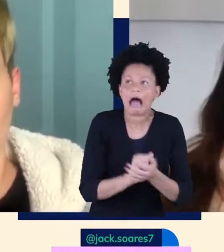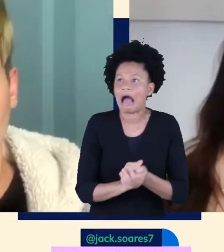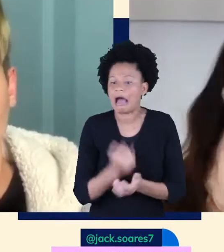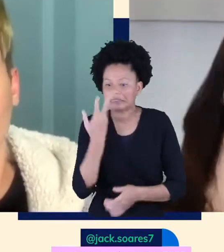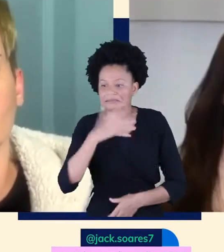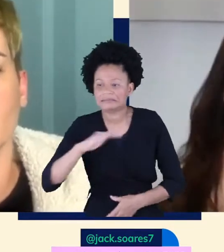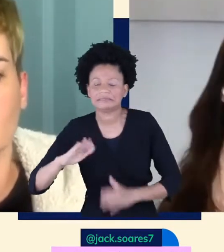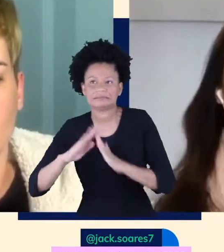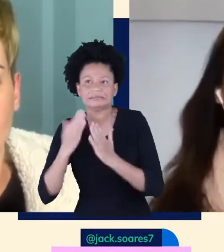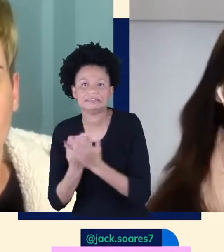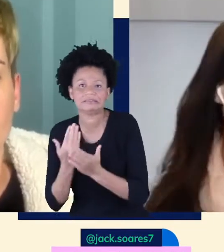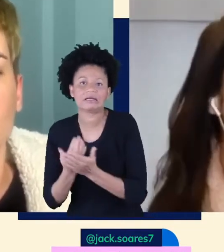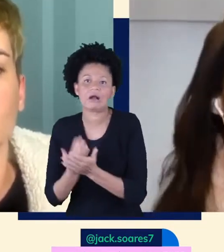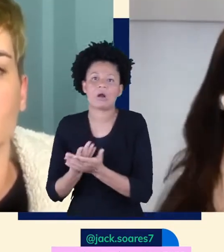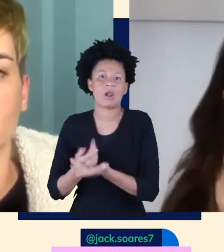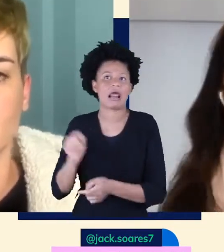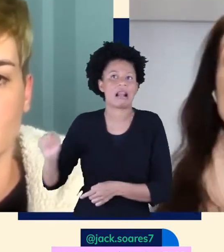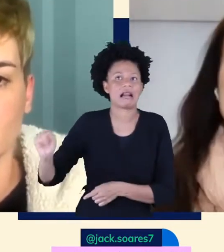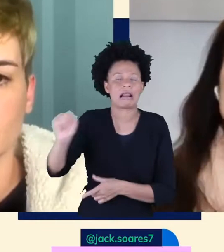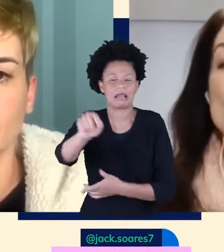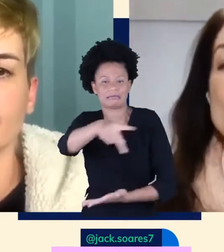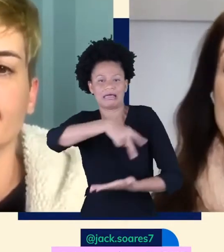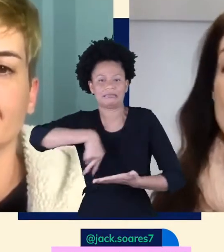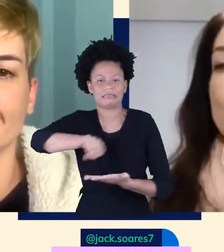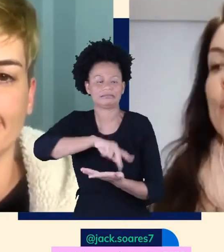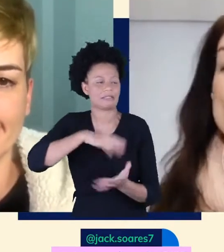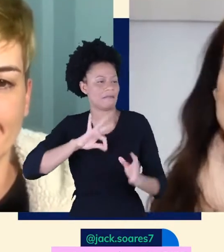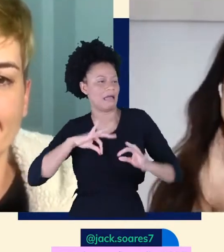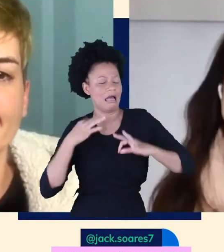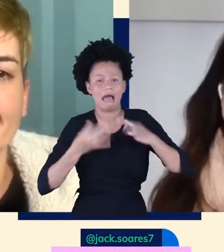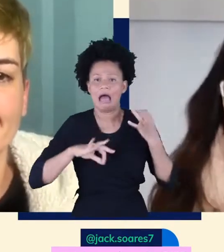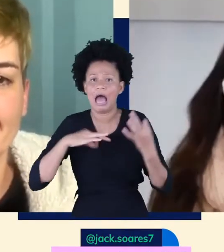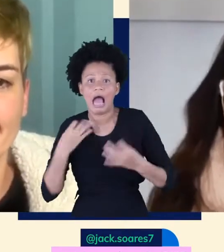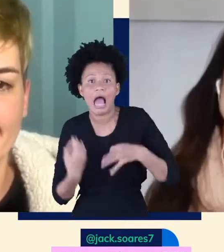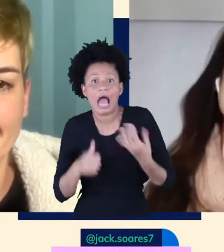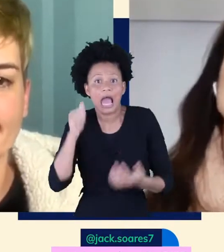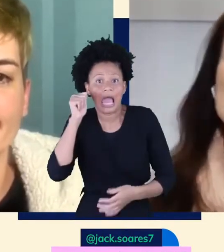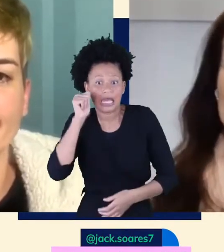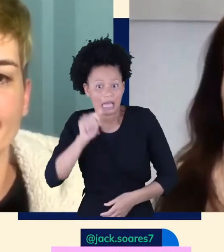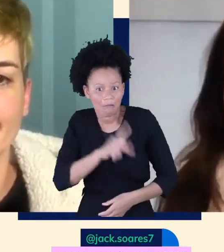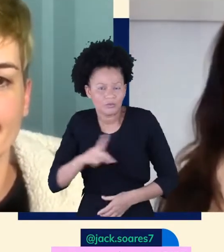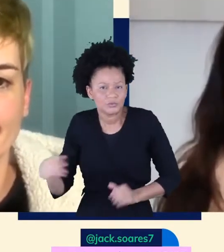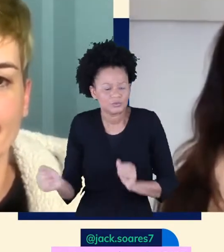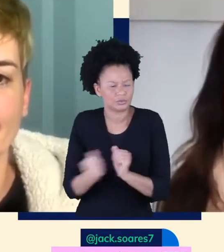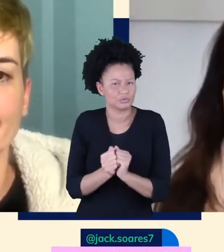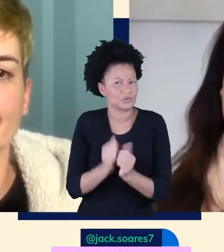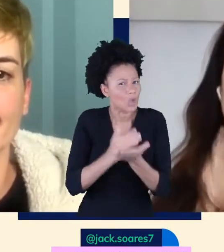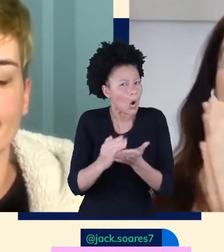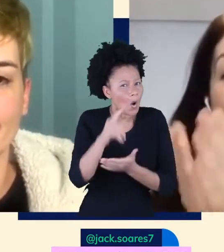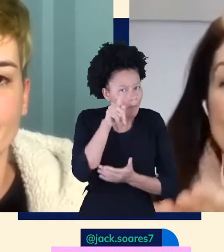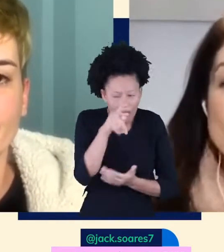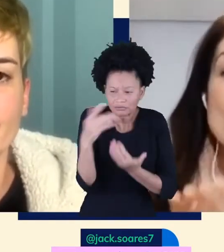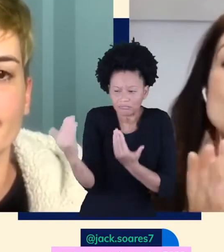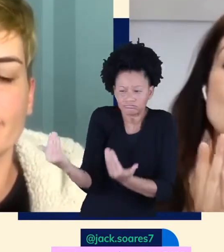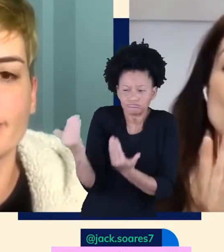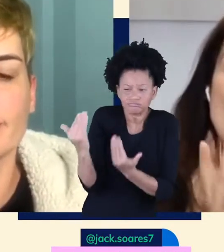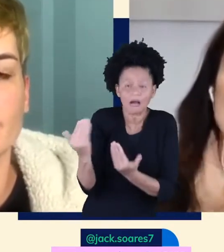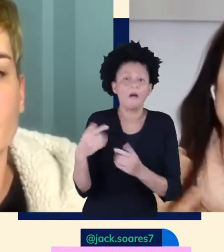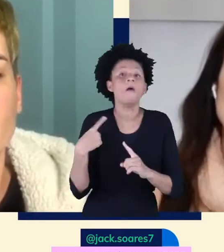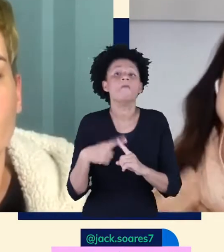sei aonde, estavam dançando de forma erotizada e a professora estava junto. Primeiro, desconfia, tá? Porque